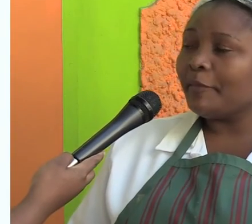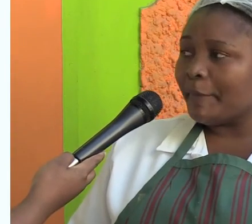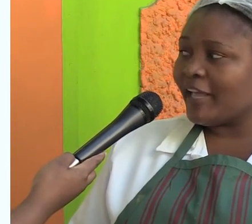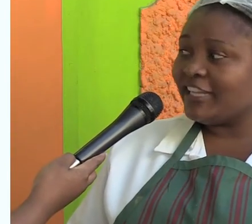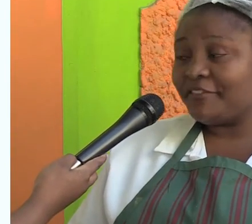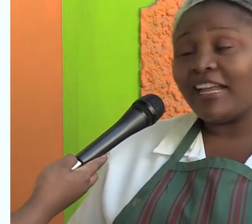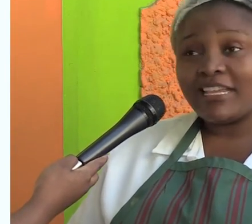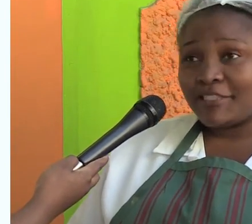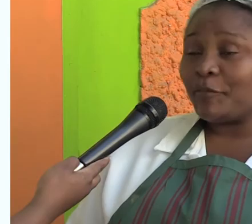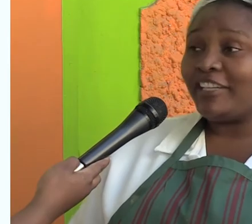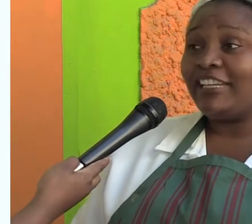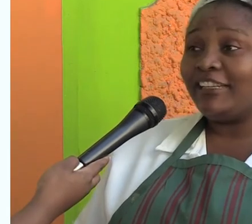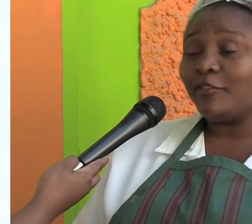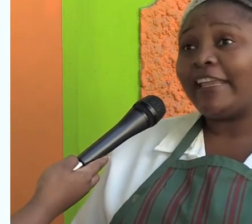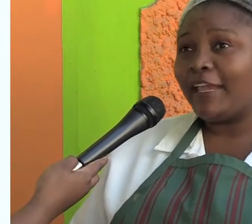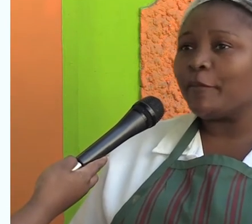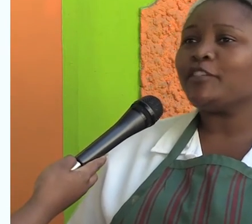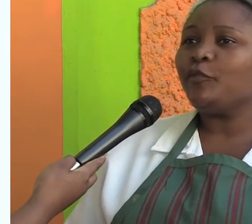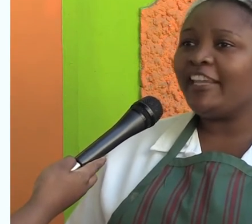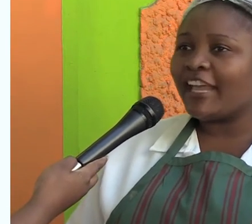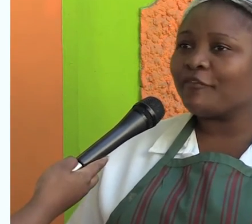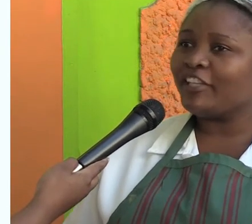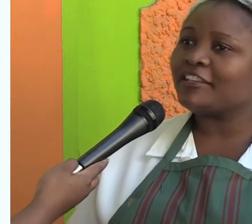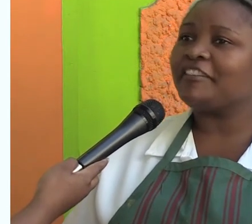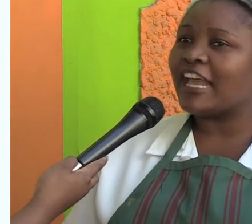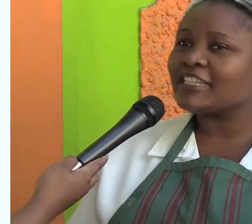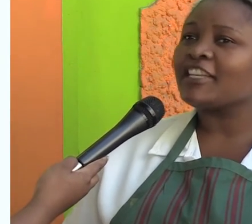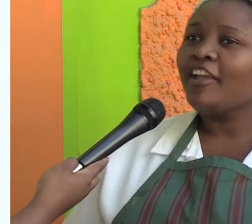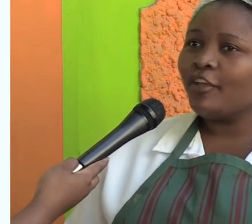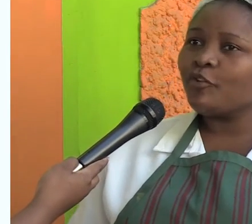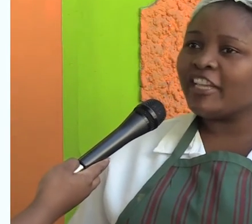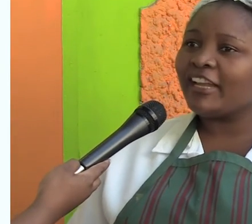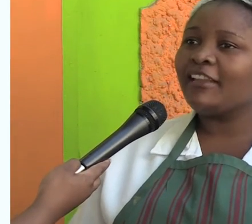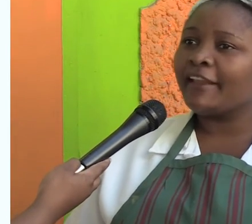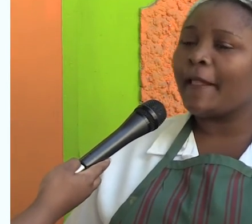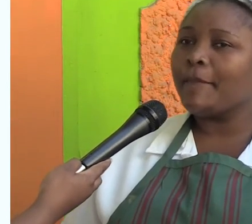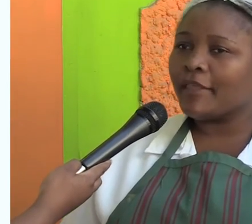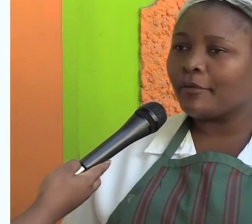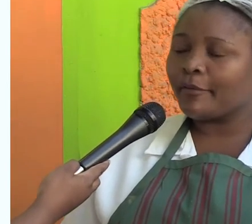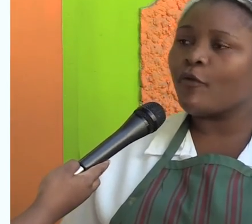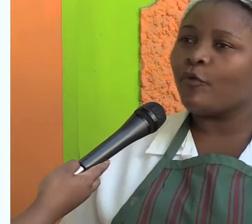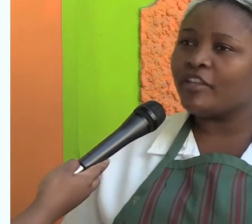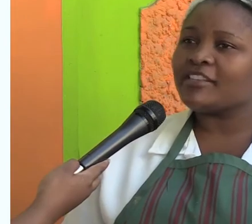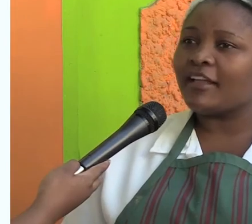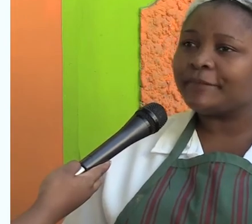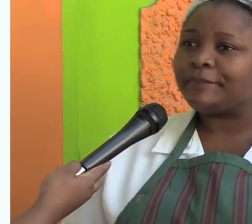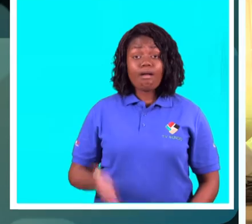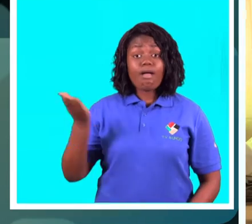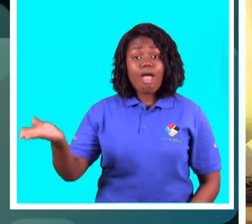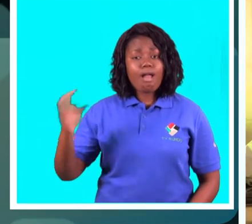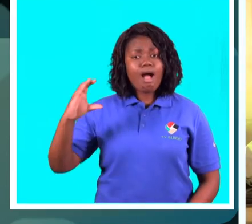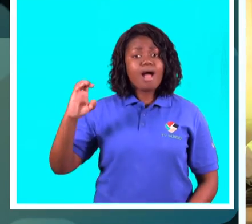O problema é das finanças, porque não tenho mais no dia que vou ter as finanças. Eu gostaria de ter a minha própria coisa.